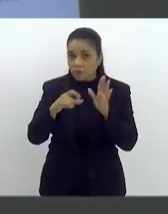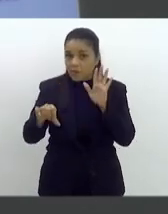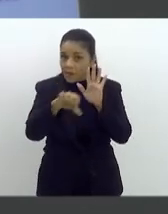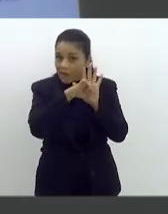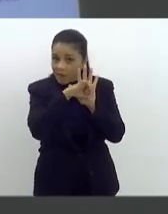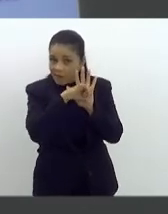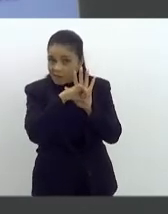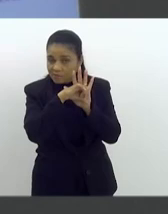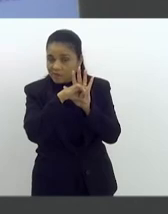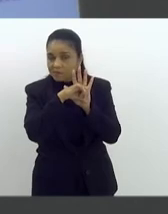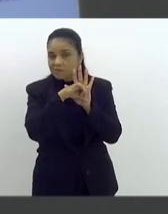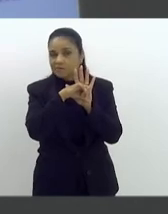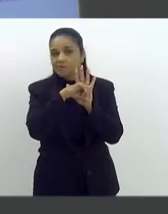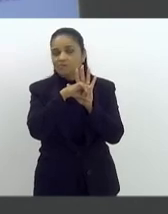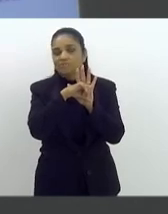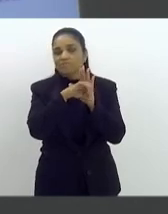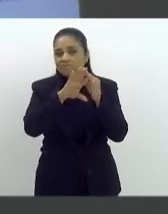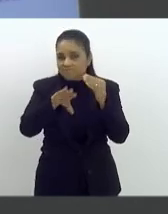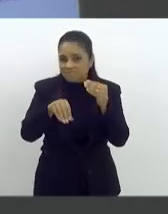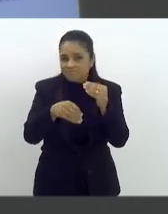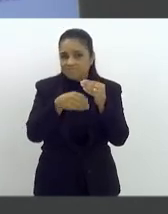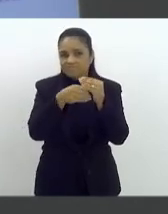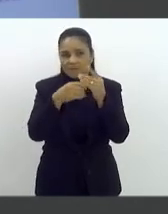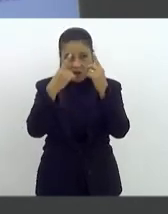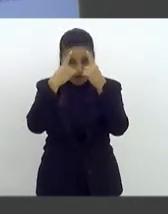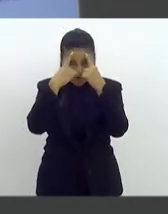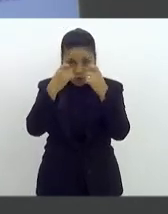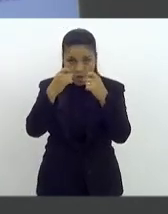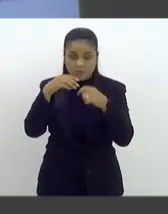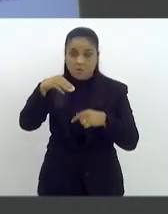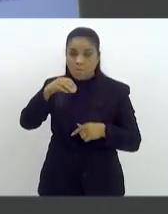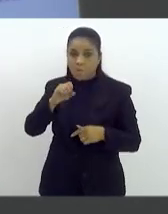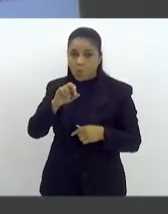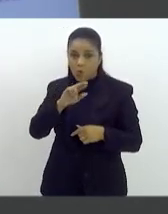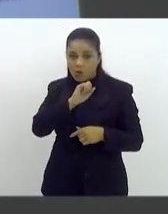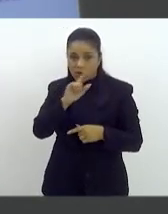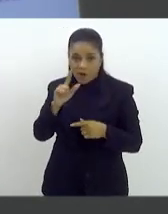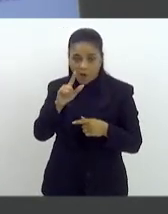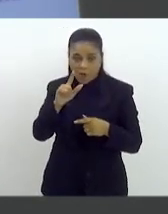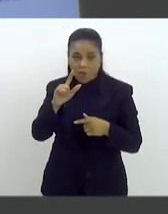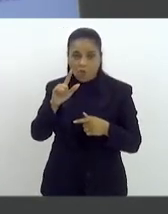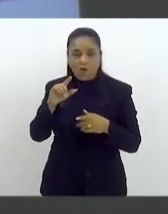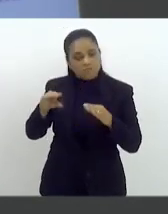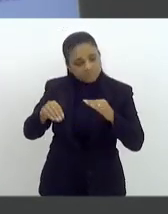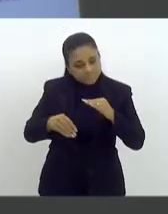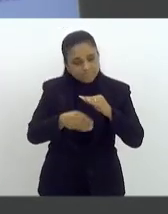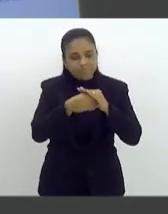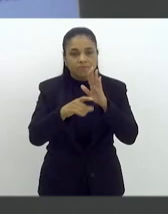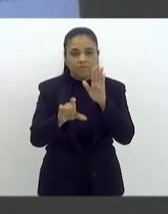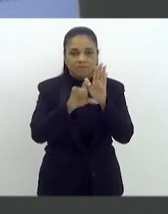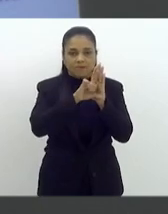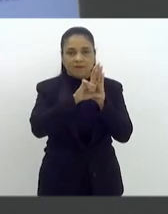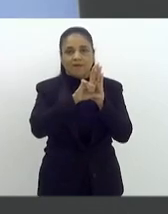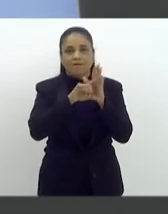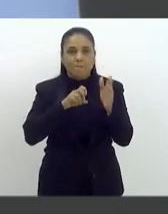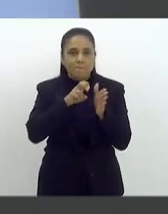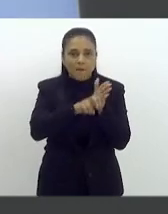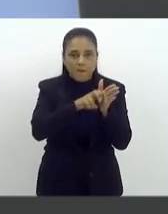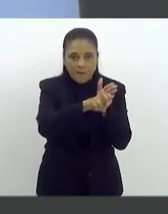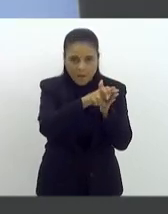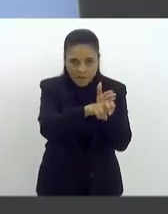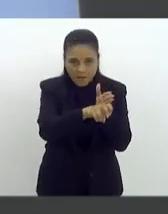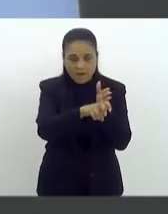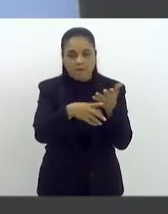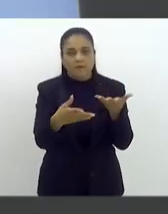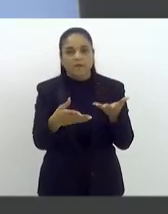que fazem parte que compõem a violência moral foram enquadrados na Lei Maria da Penha pode passar